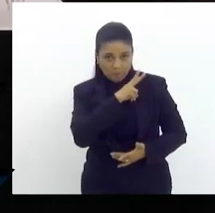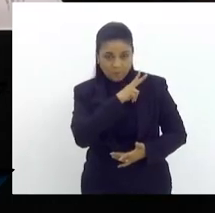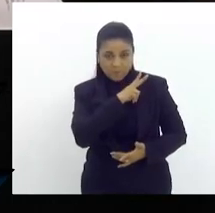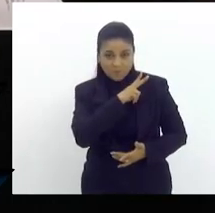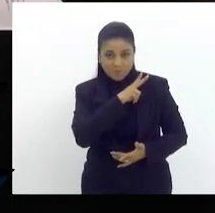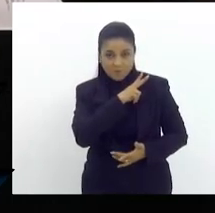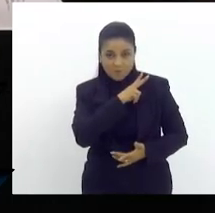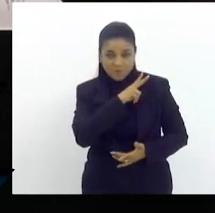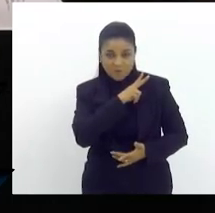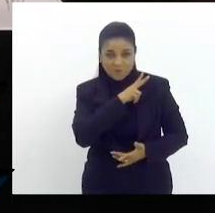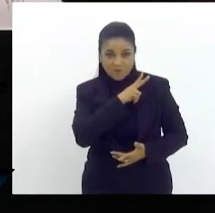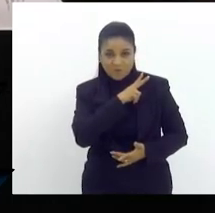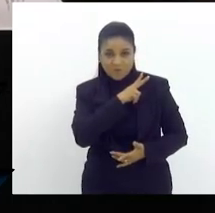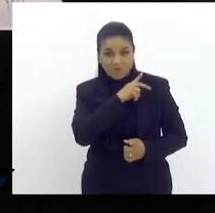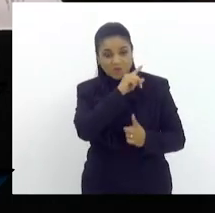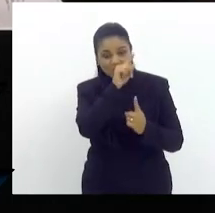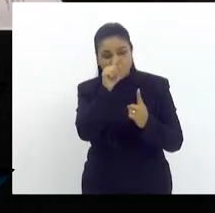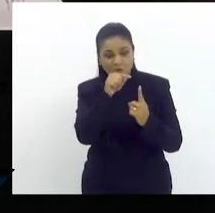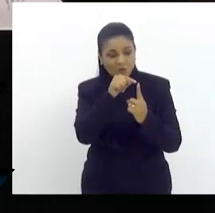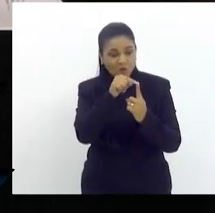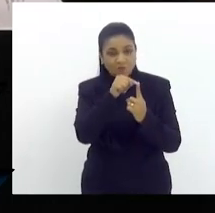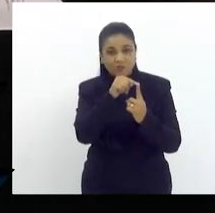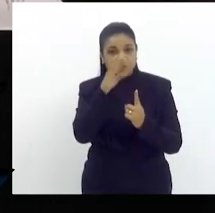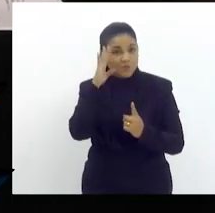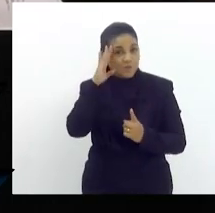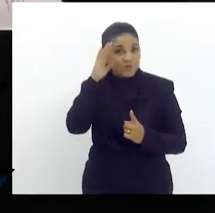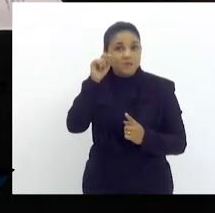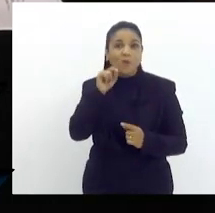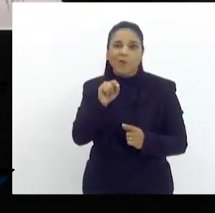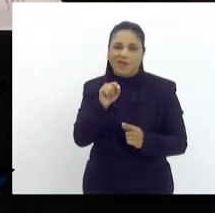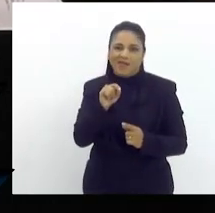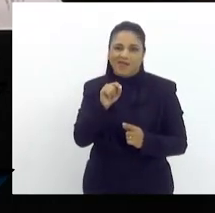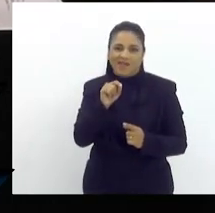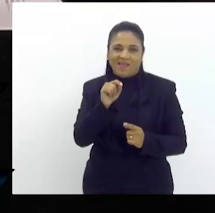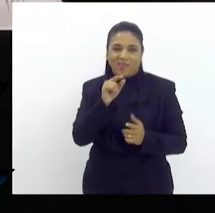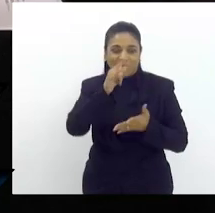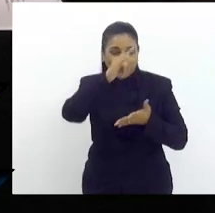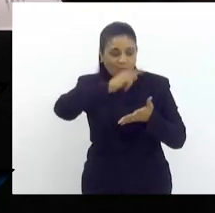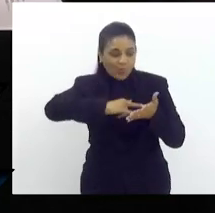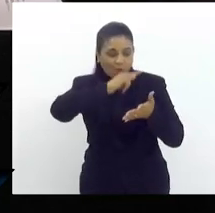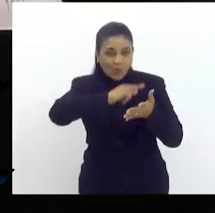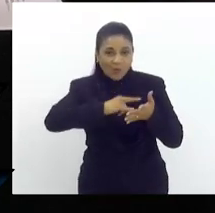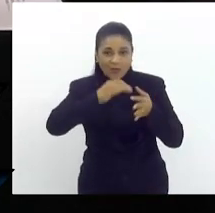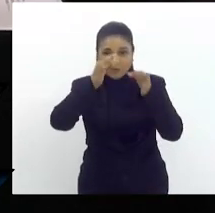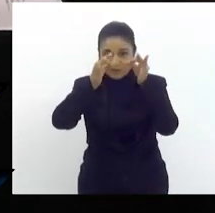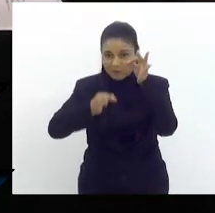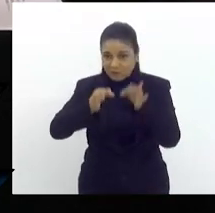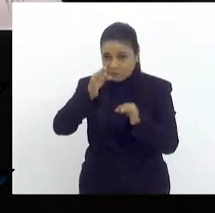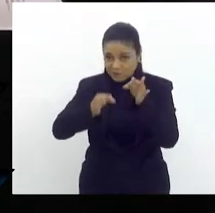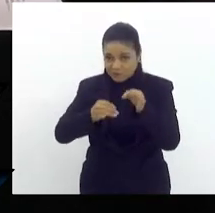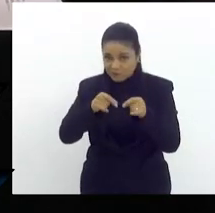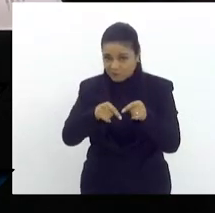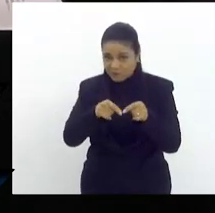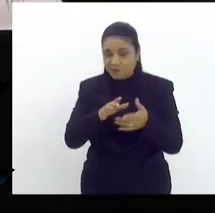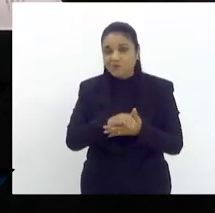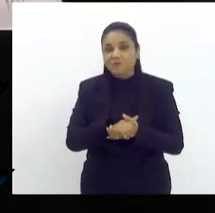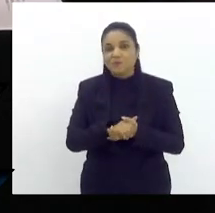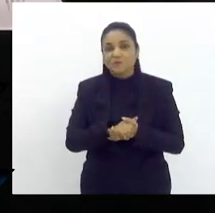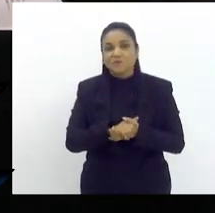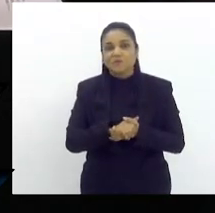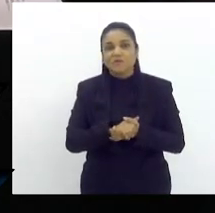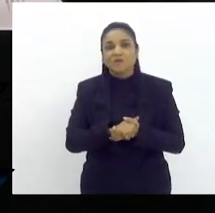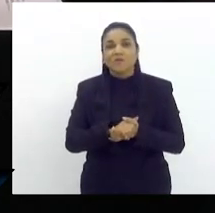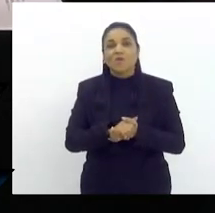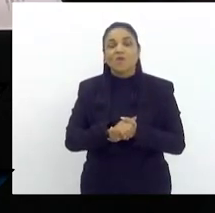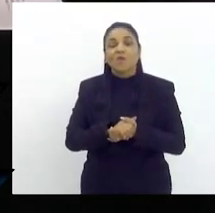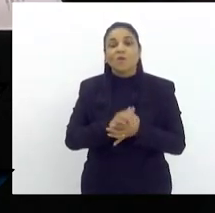então ao ponto alto dessa decisão dessa sentença porque o